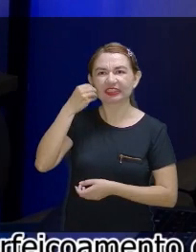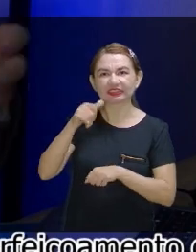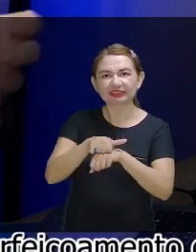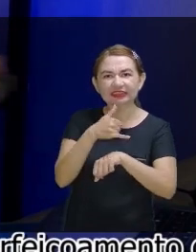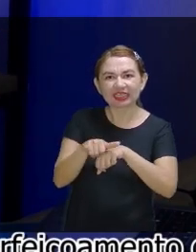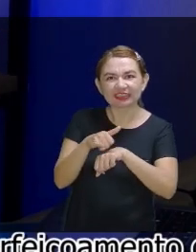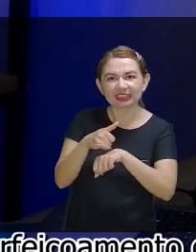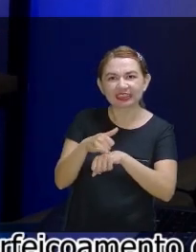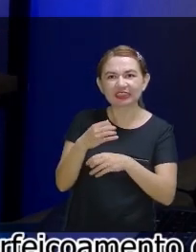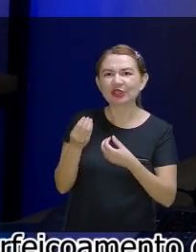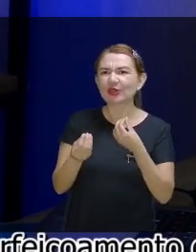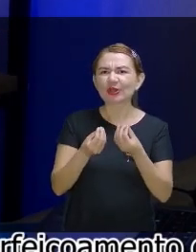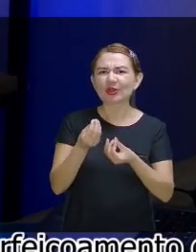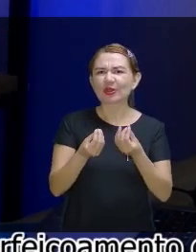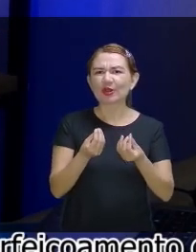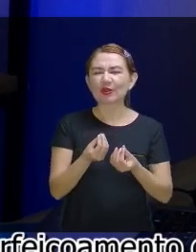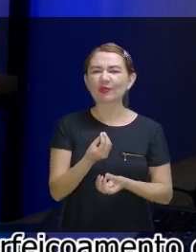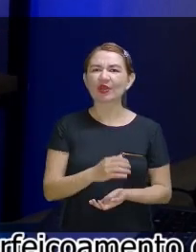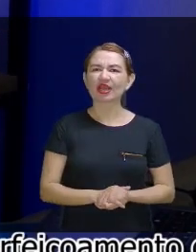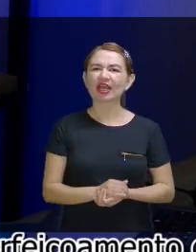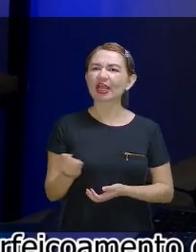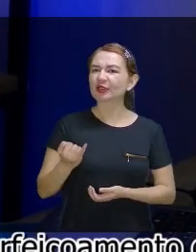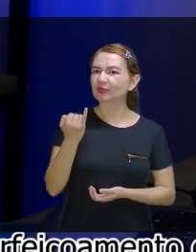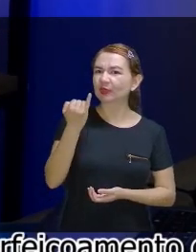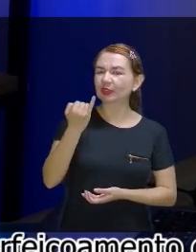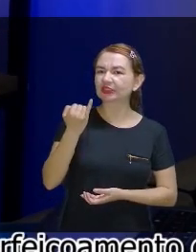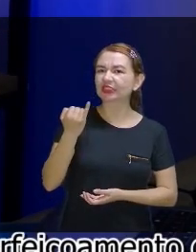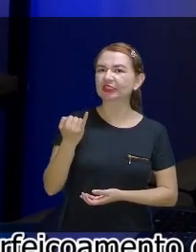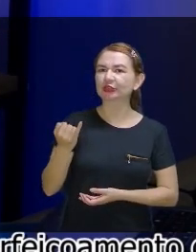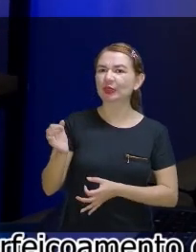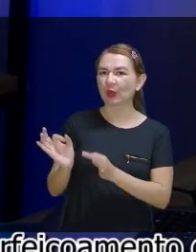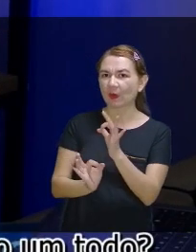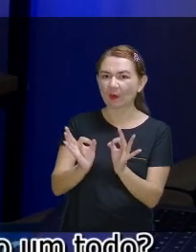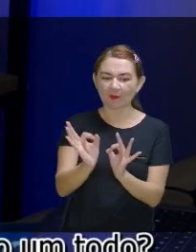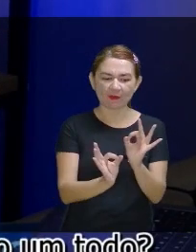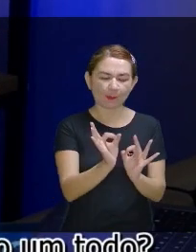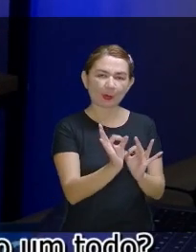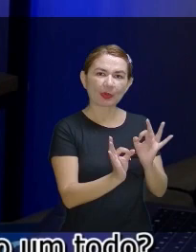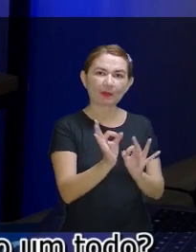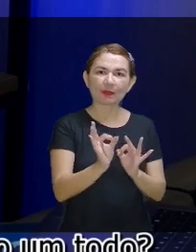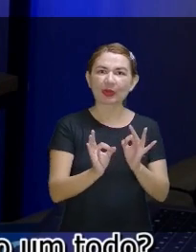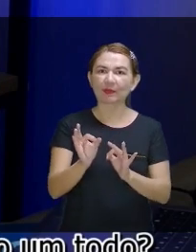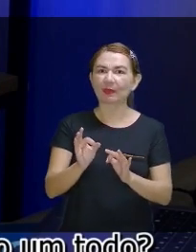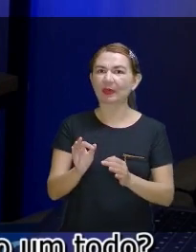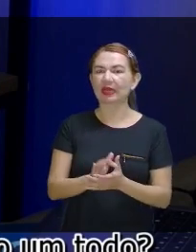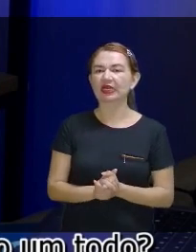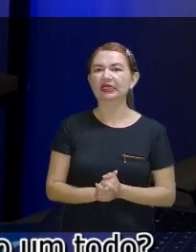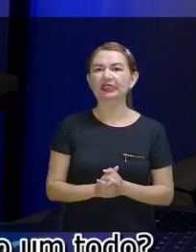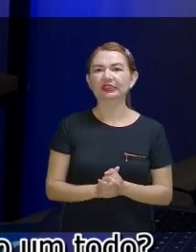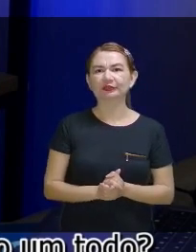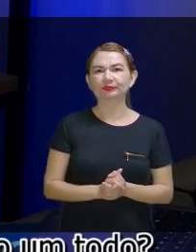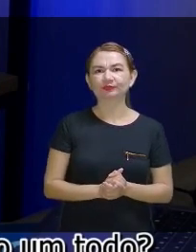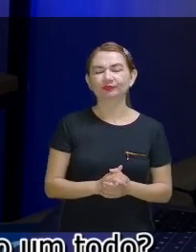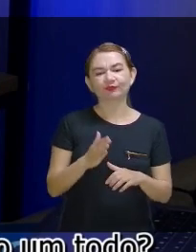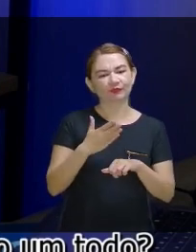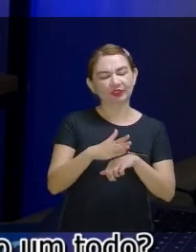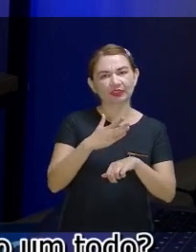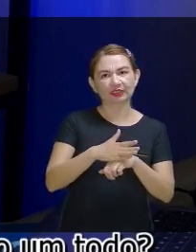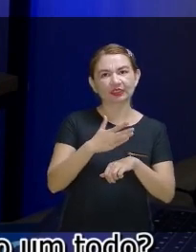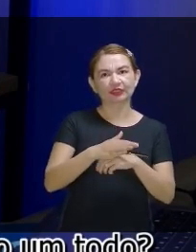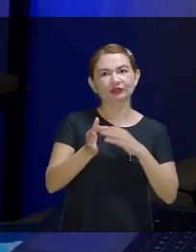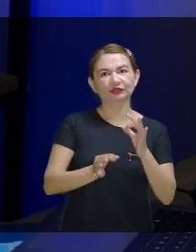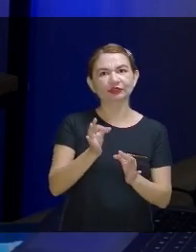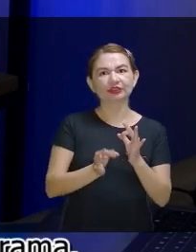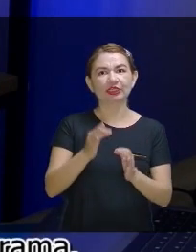que isso aí pode contribuir para o aperfeiçoamento das práticas judiciais eleitorais em cada estado e no país